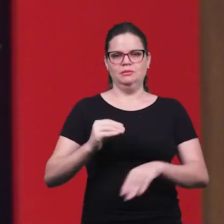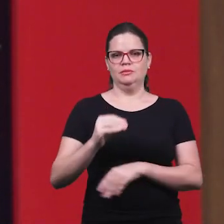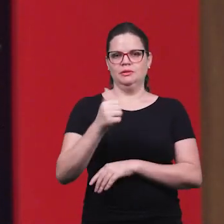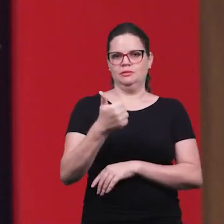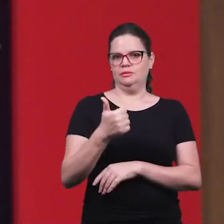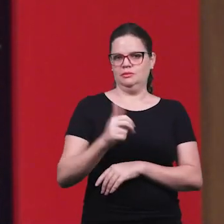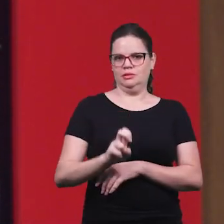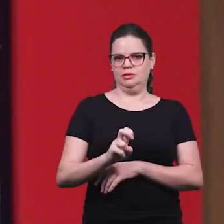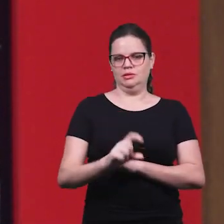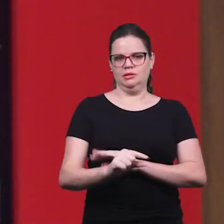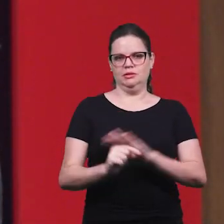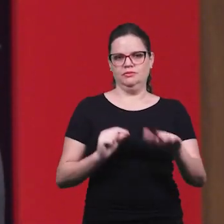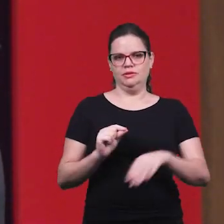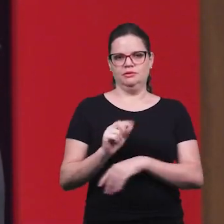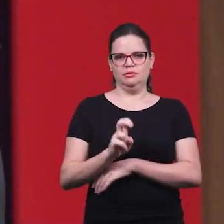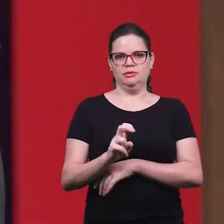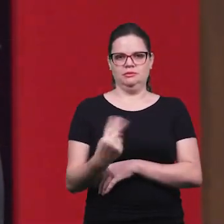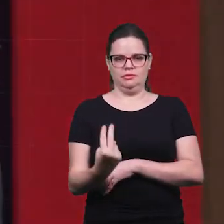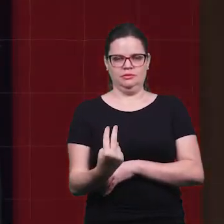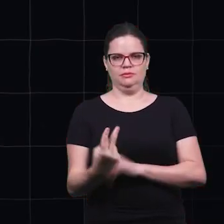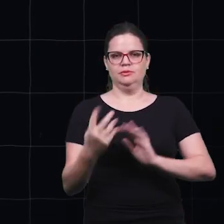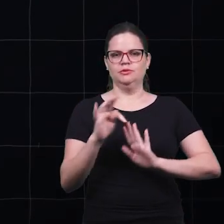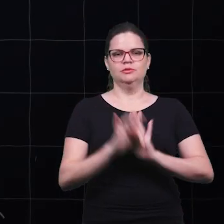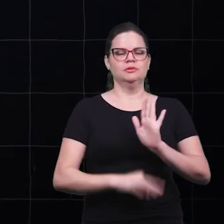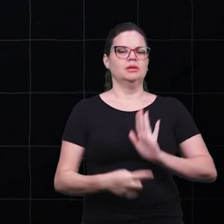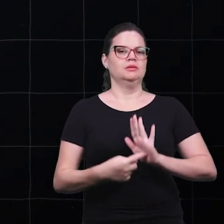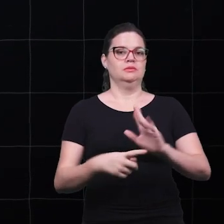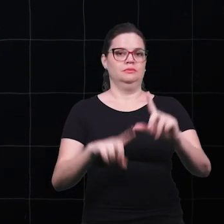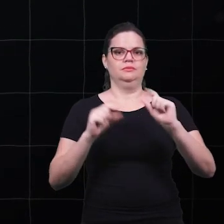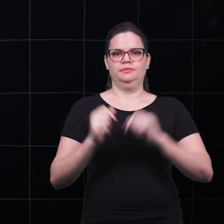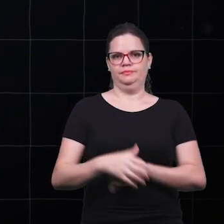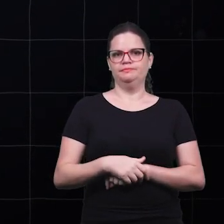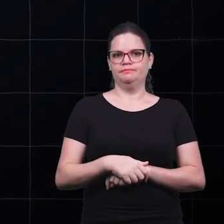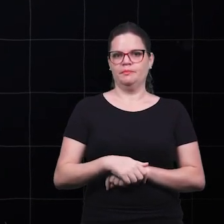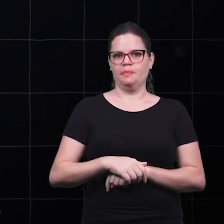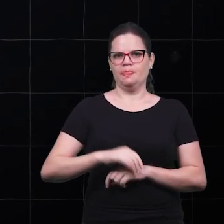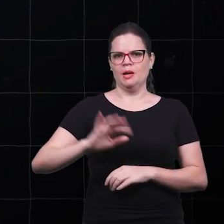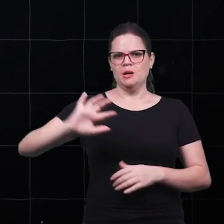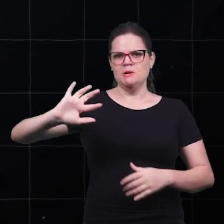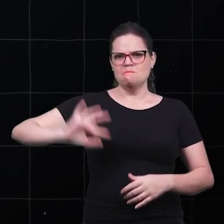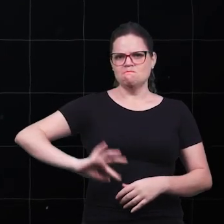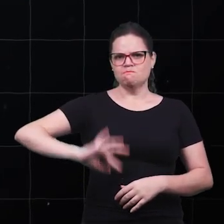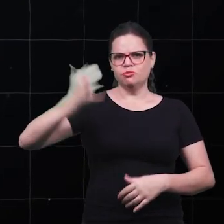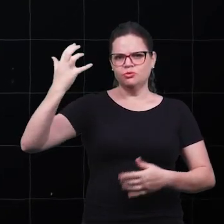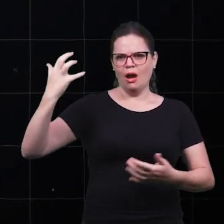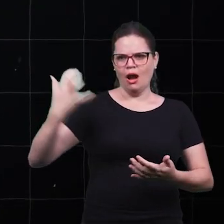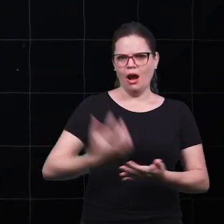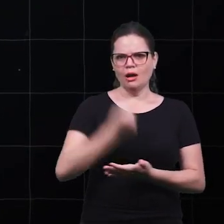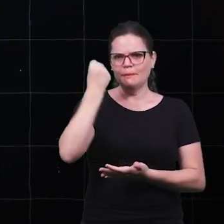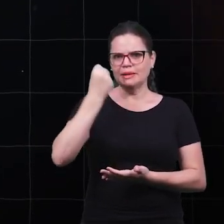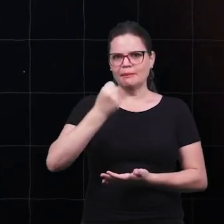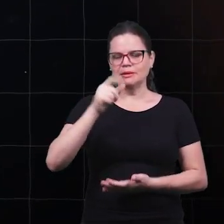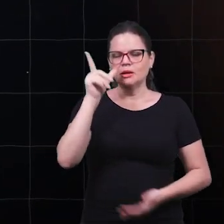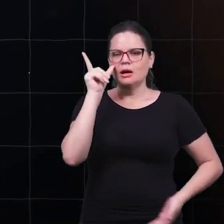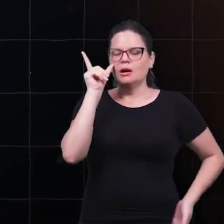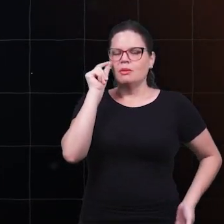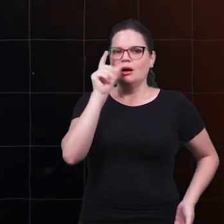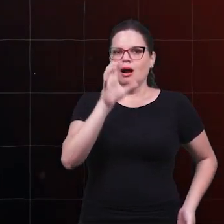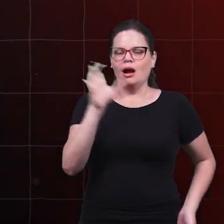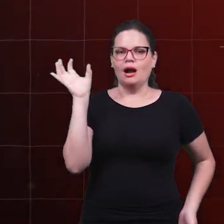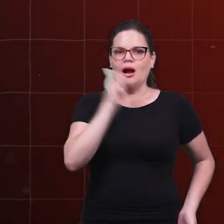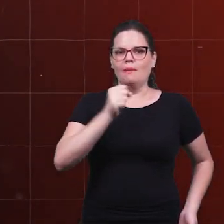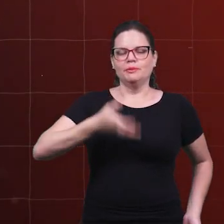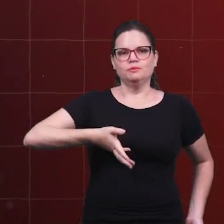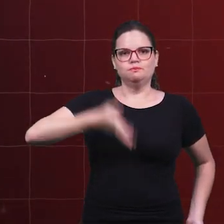15, verso 52. O texto diz assim: "Num momento, num abrir e fechar de olhos, ante a última